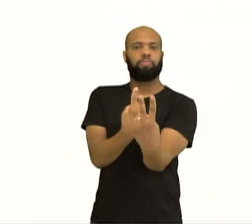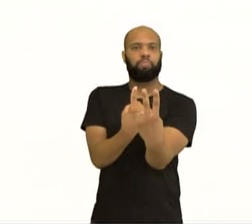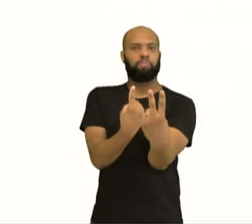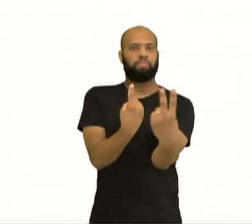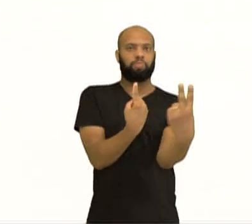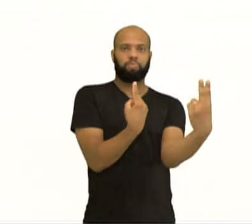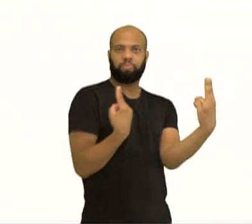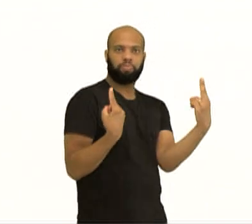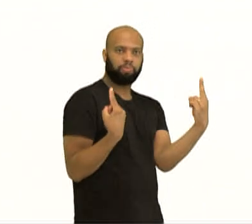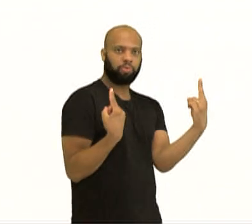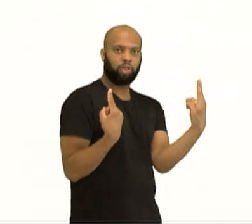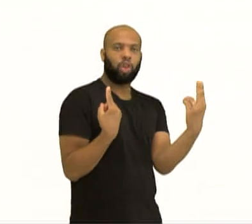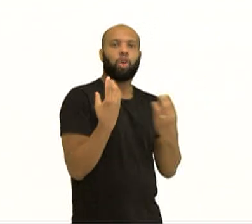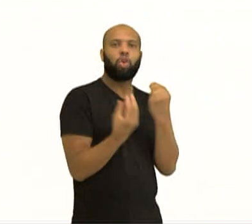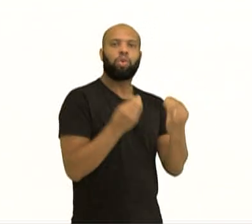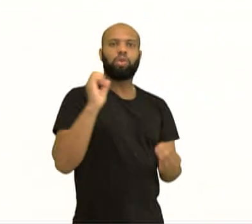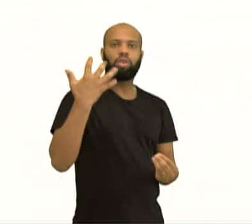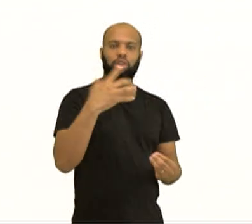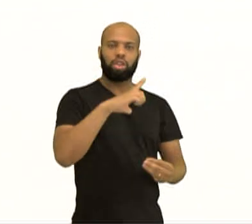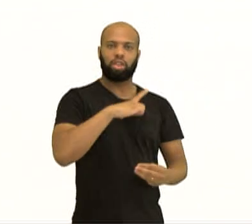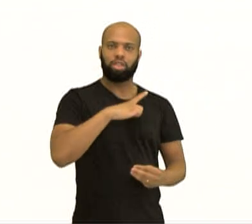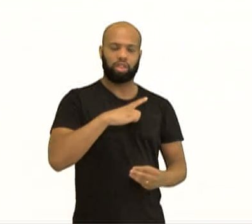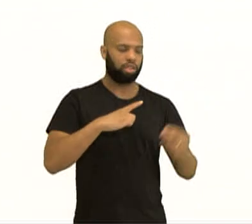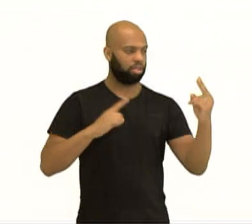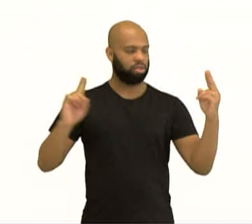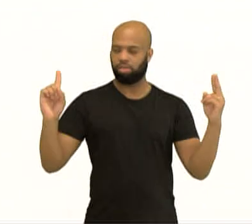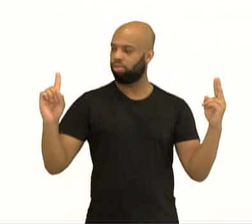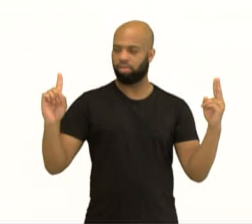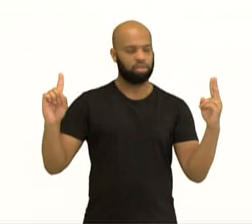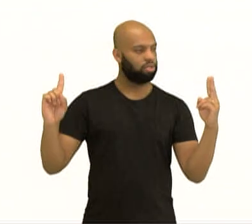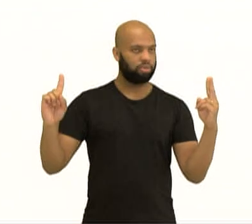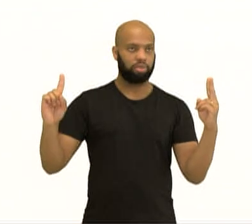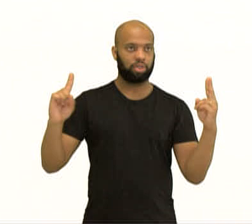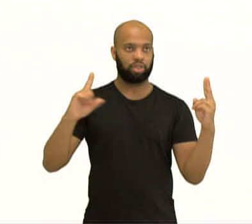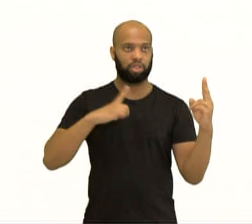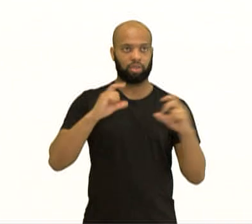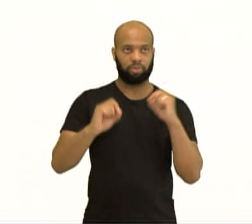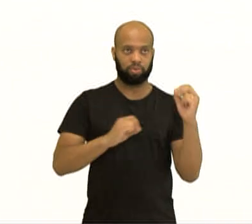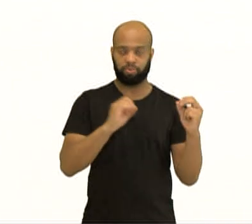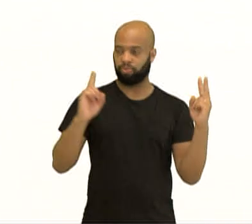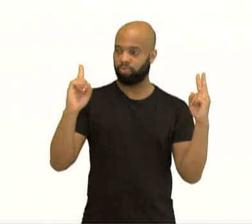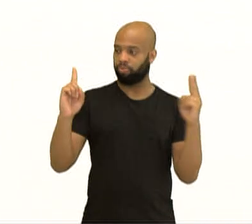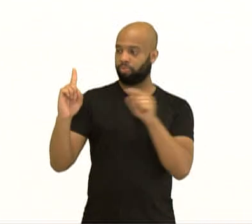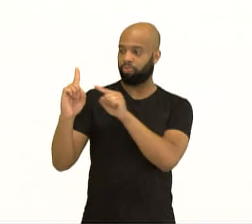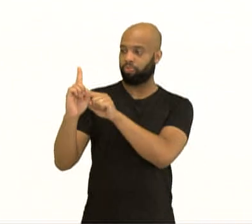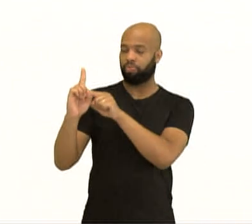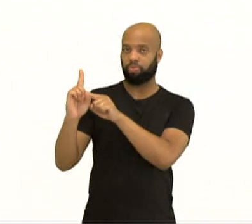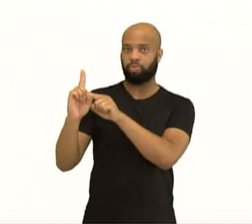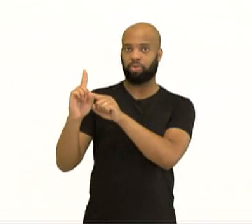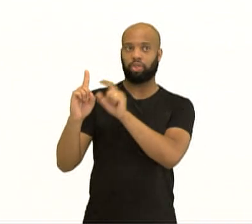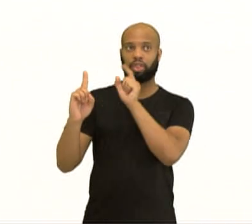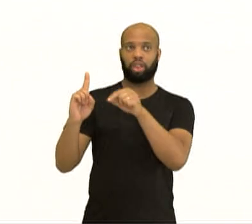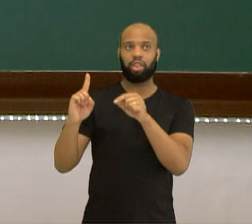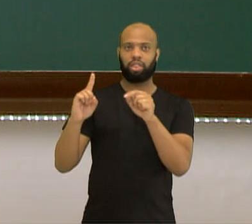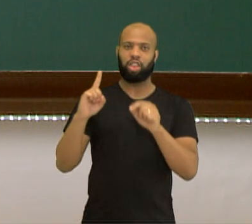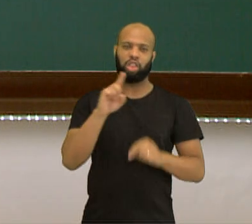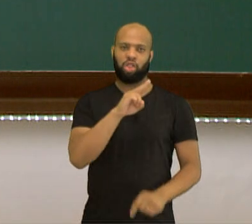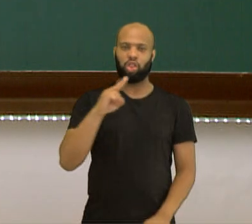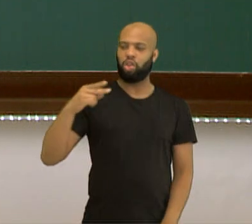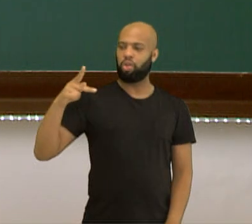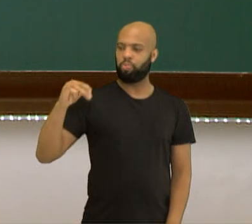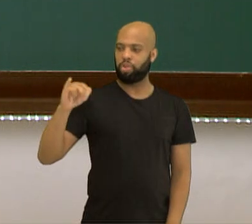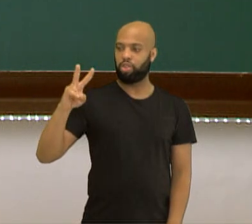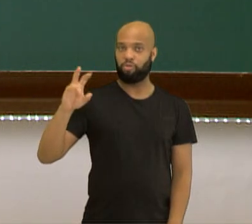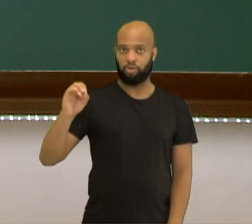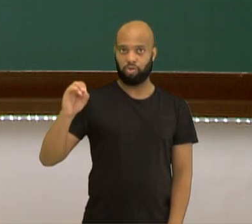em trio. Como que acontece esse trio? Tem os dois, né? E tem mais um aqui que forma um triângulo e que esse